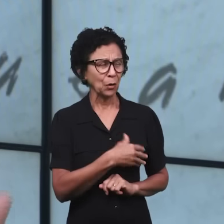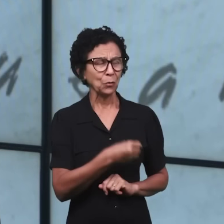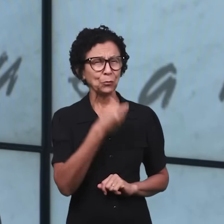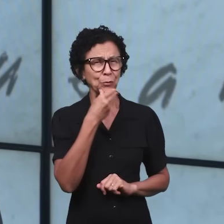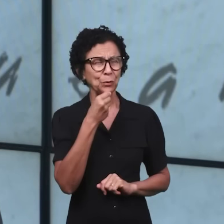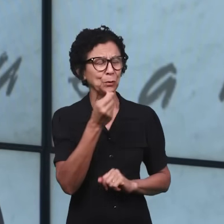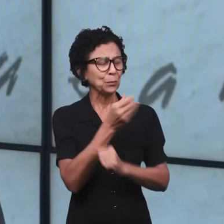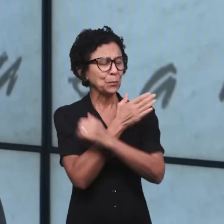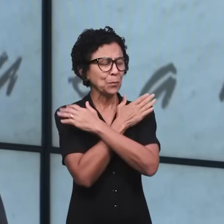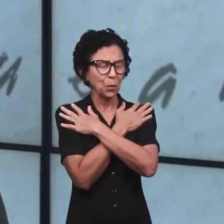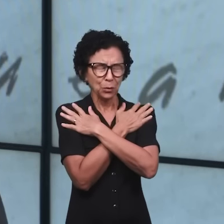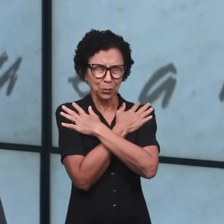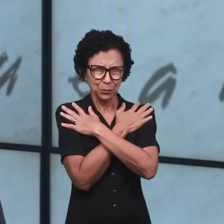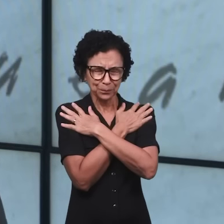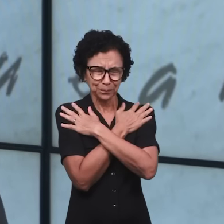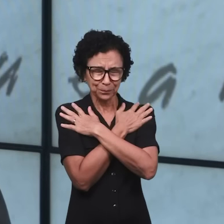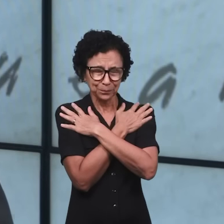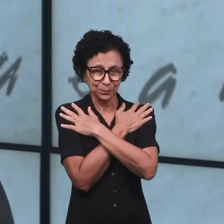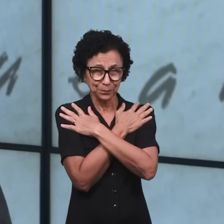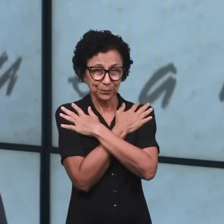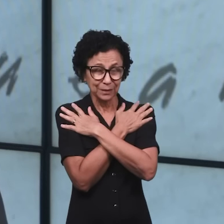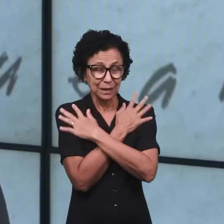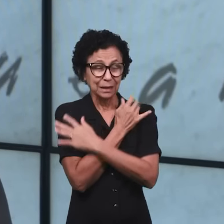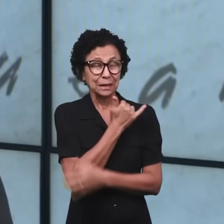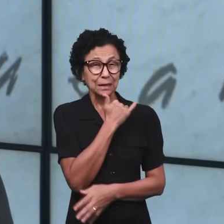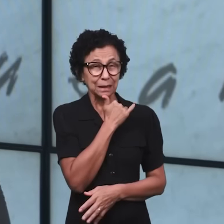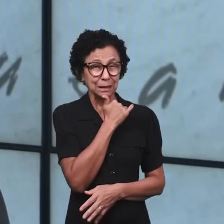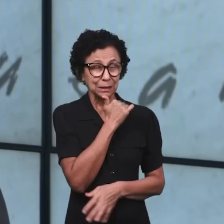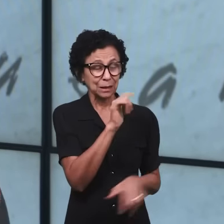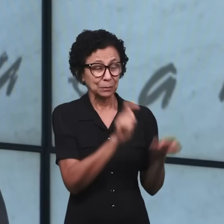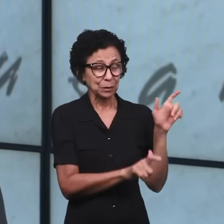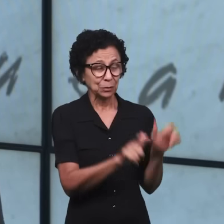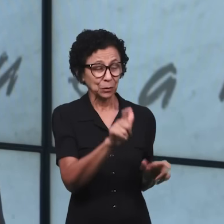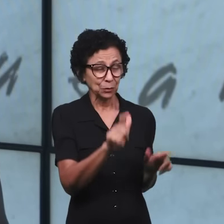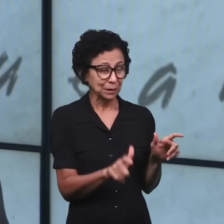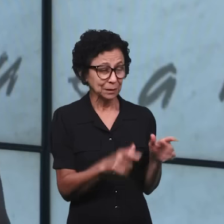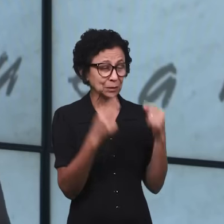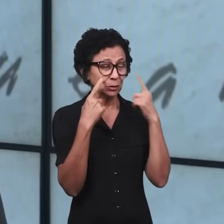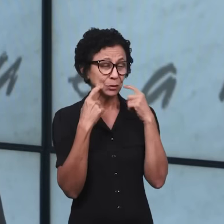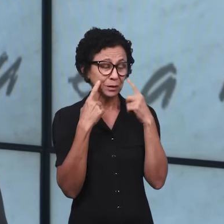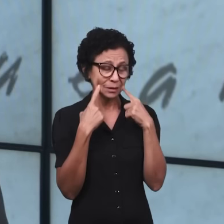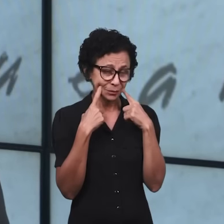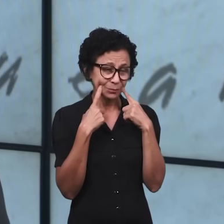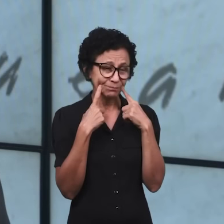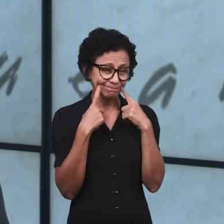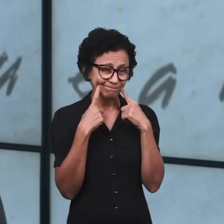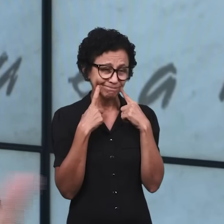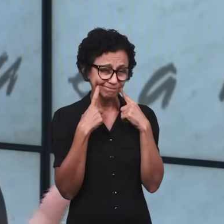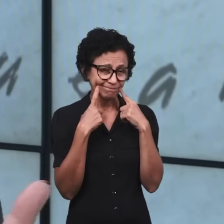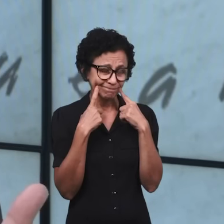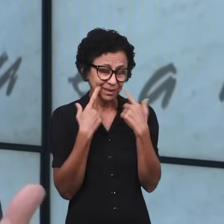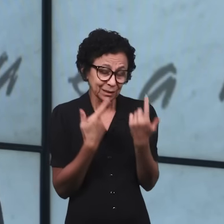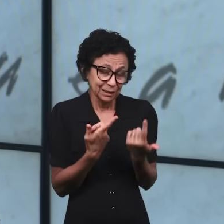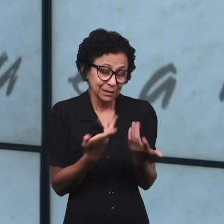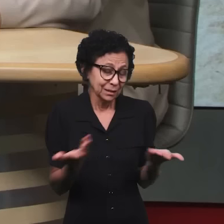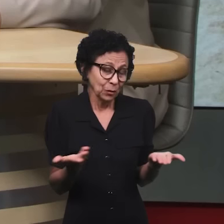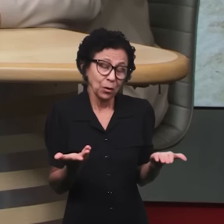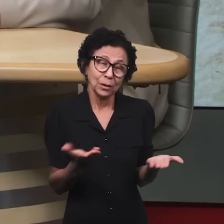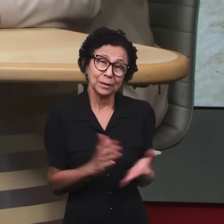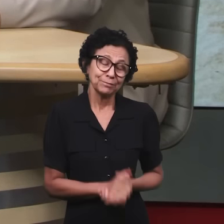cortejo fúnebre, tristes, chorando. E pastor Marcelo, pastor Guilherme, podemos dizer, sem esperança, né?